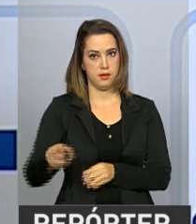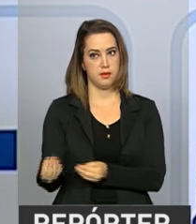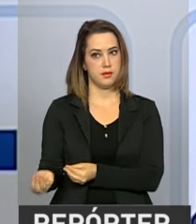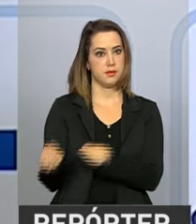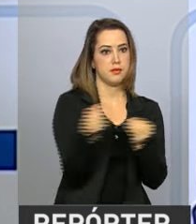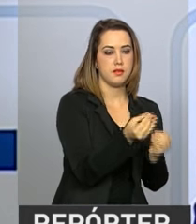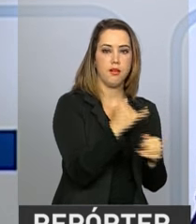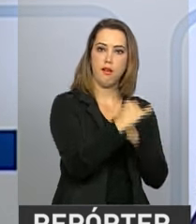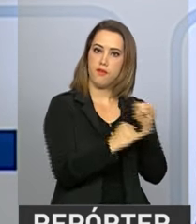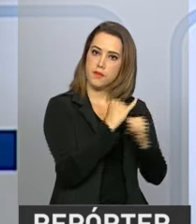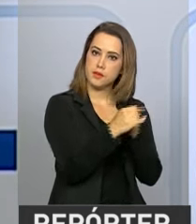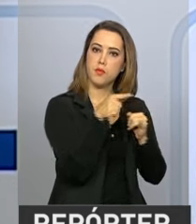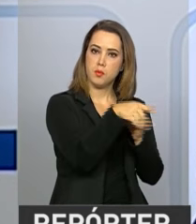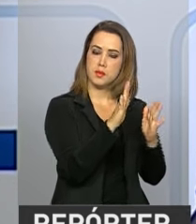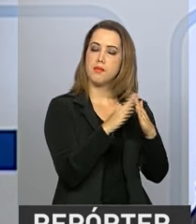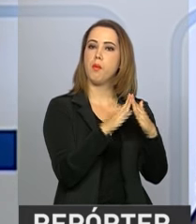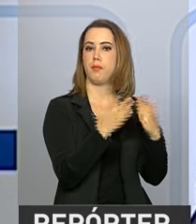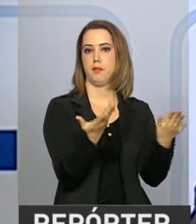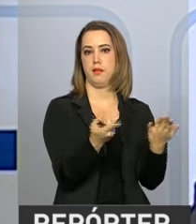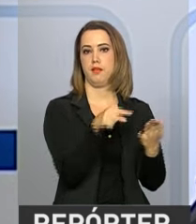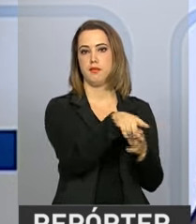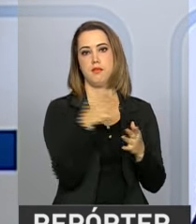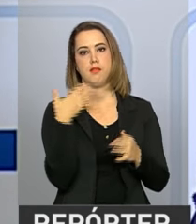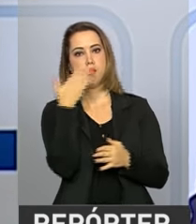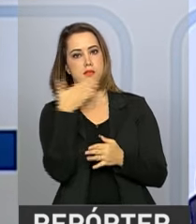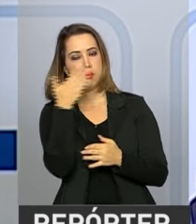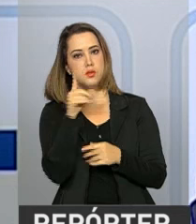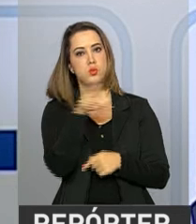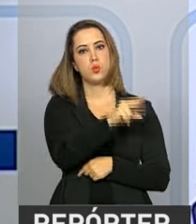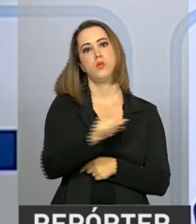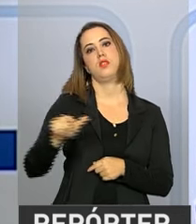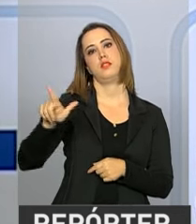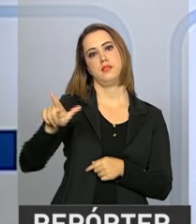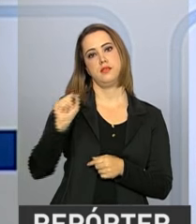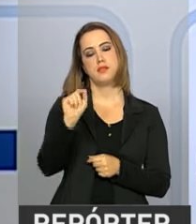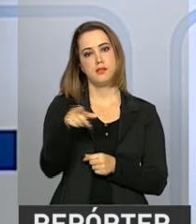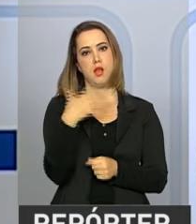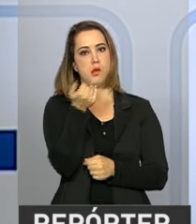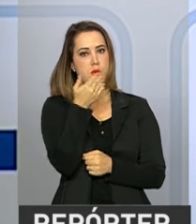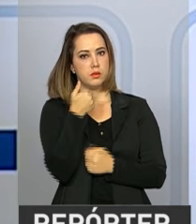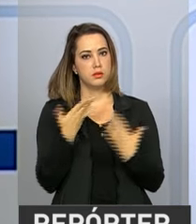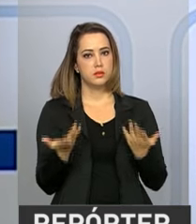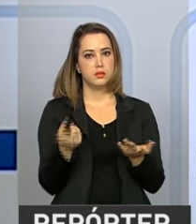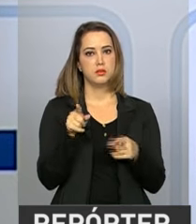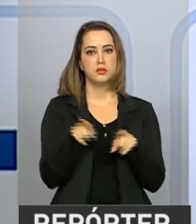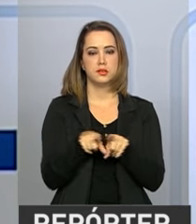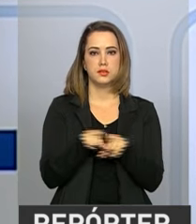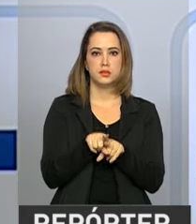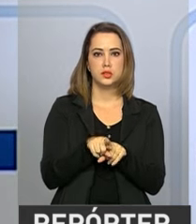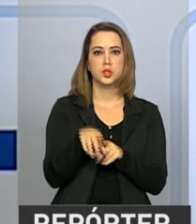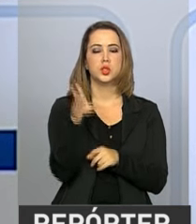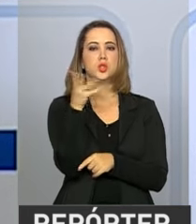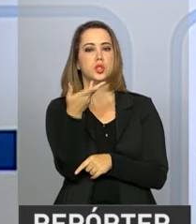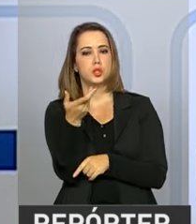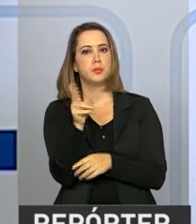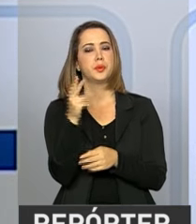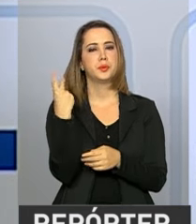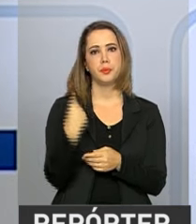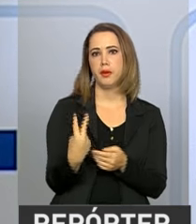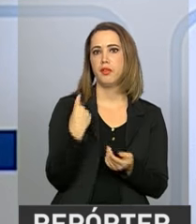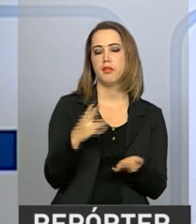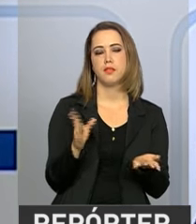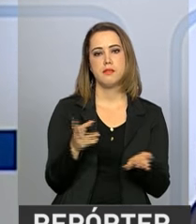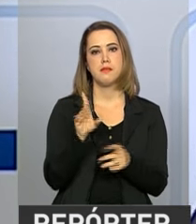suas casas. quanto à quantidade de açúcar, sal de alimentos eh em Natura. E